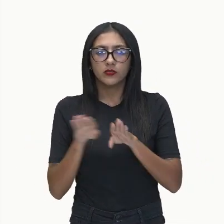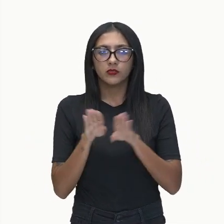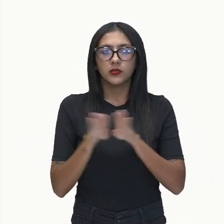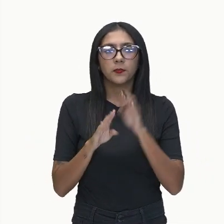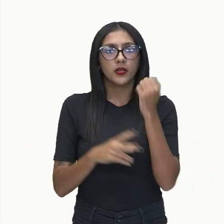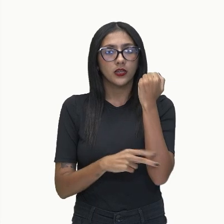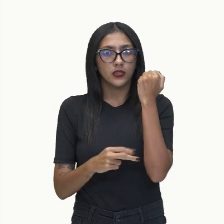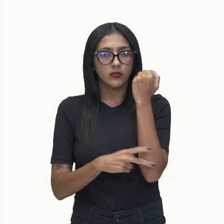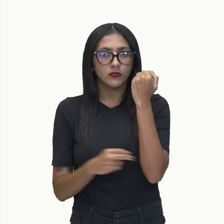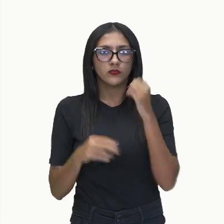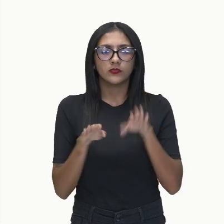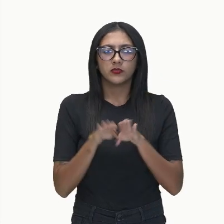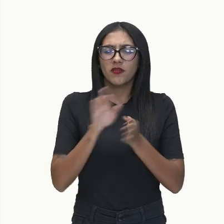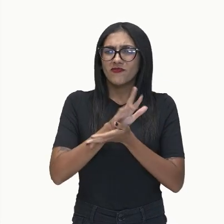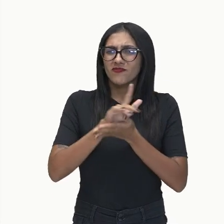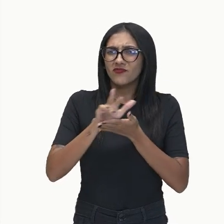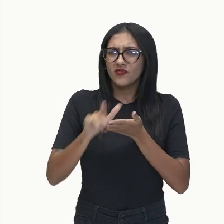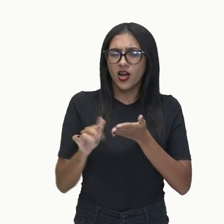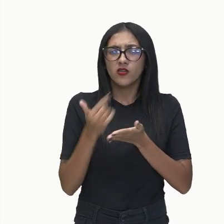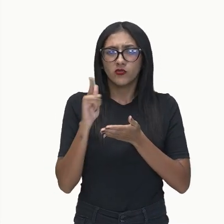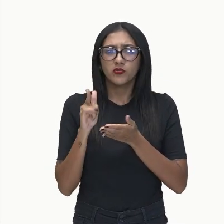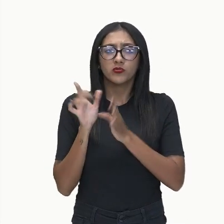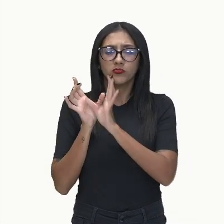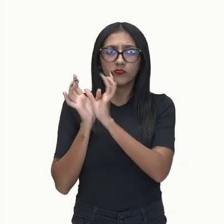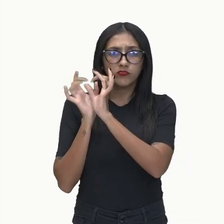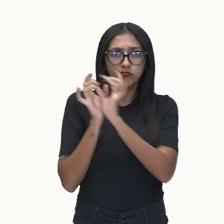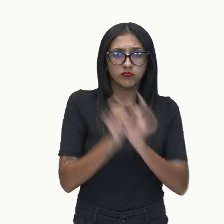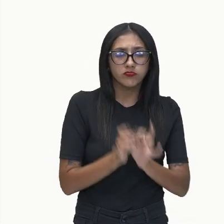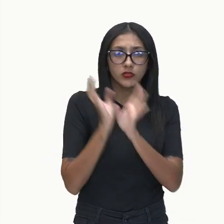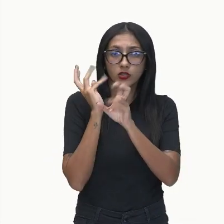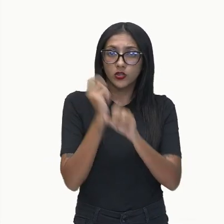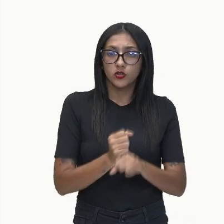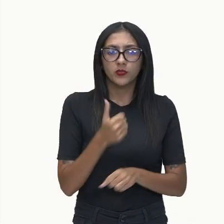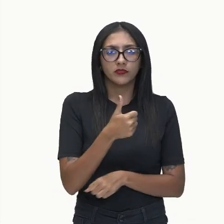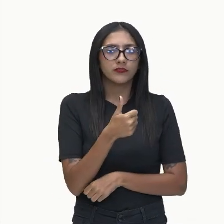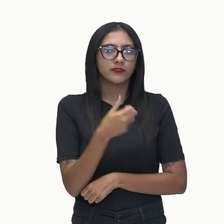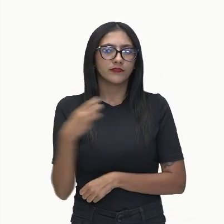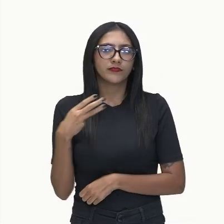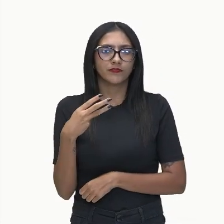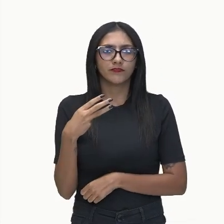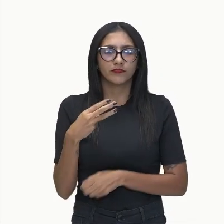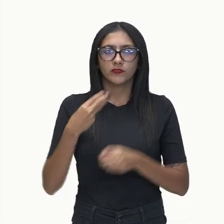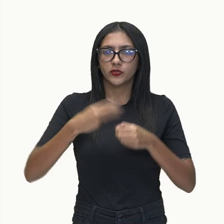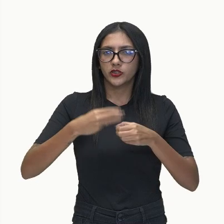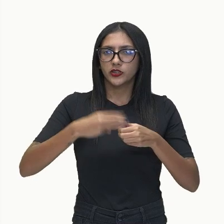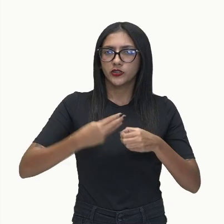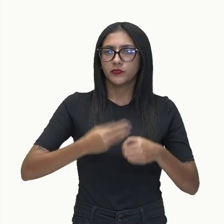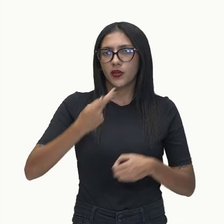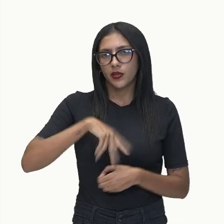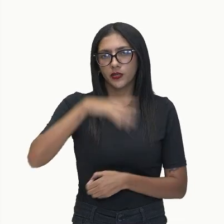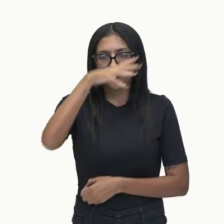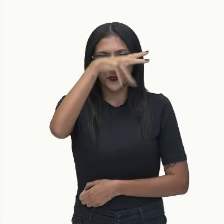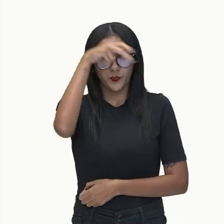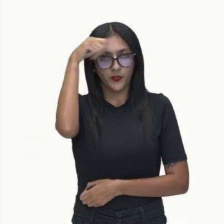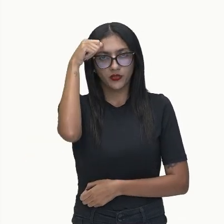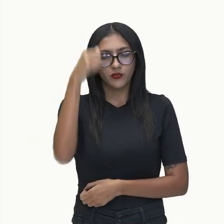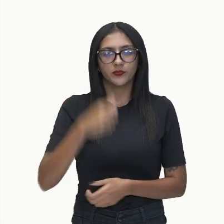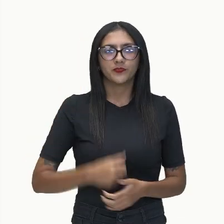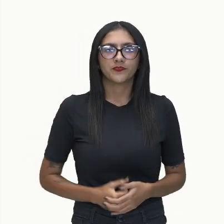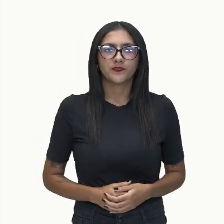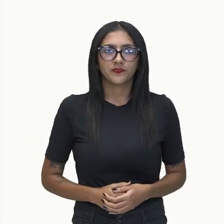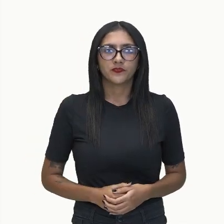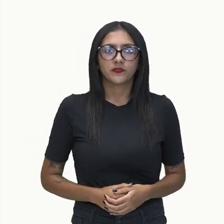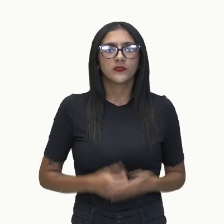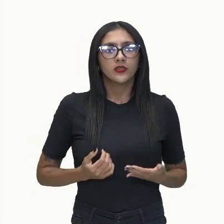municípios, abrangendo 13 municípios na região metropolitana de Manaus. Então, nessas